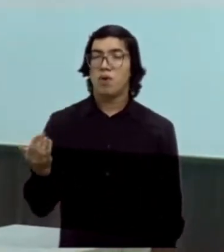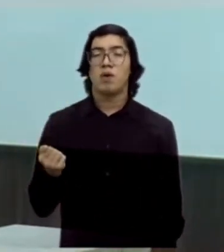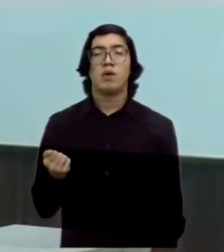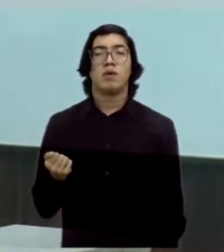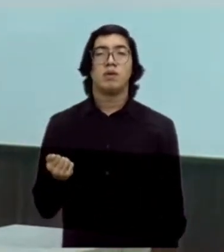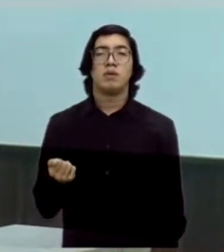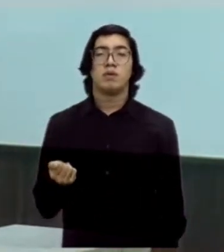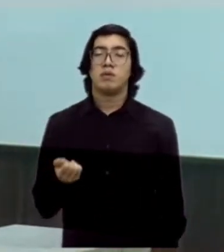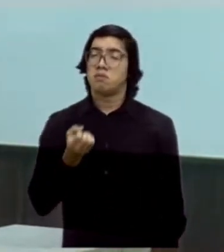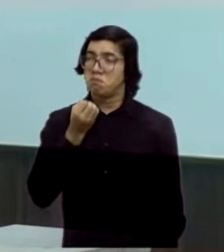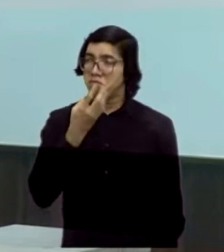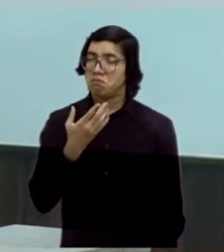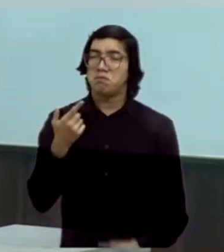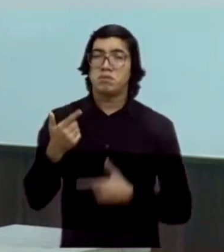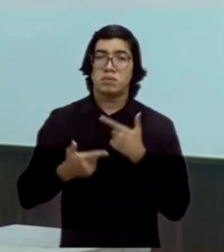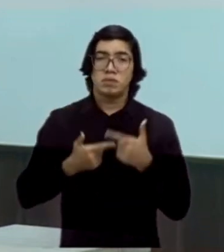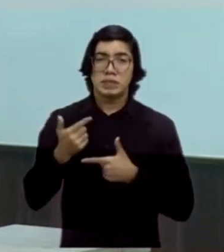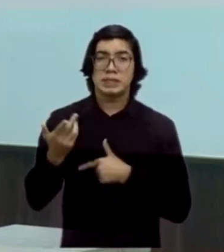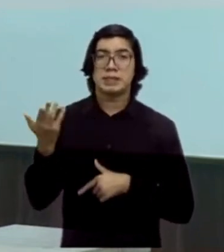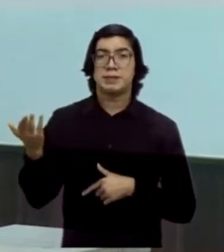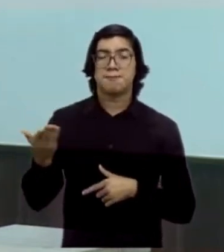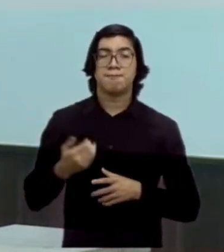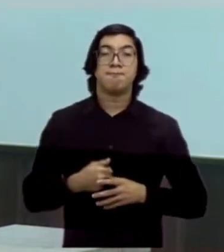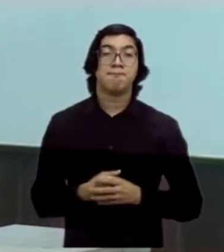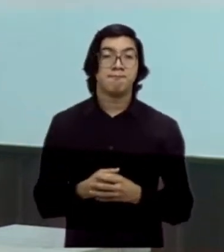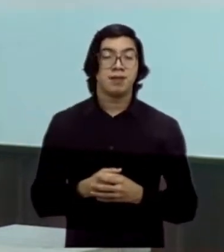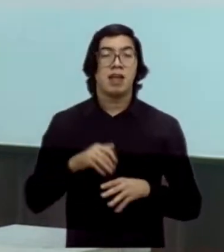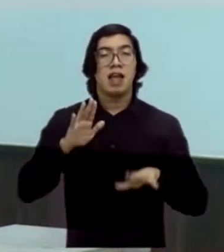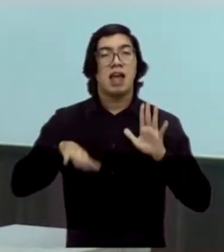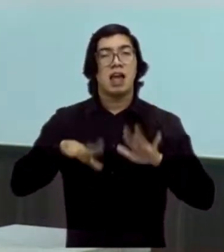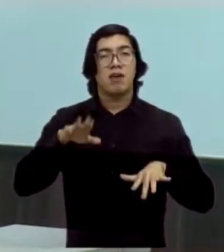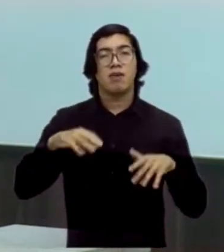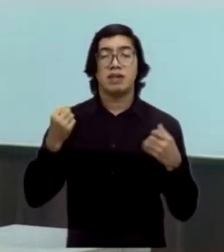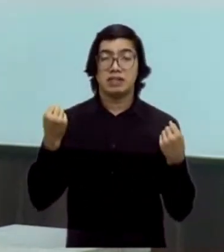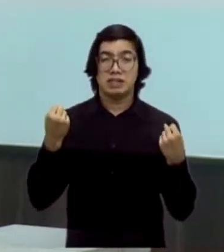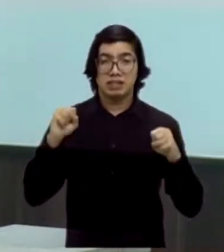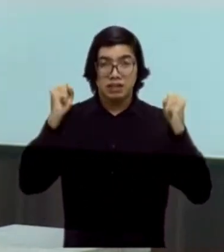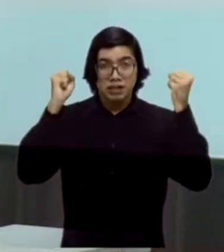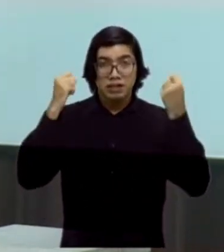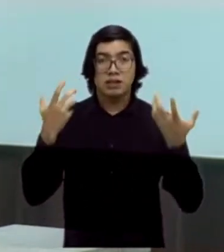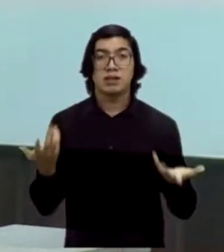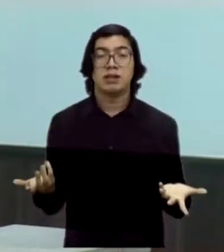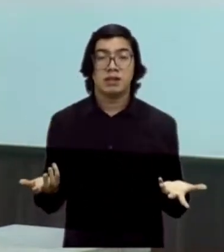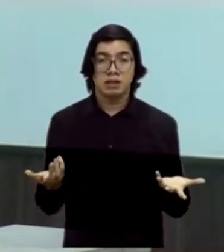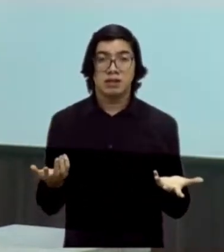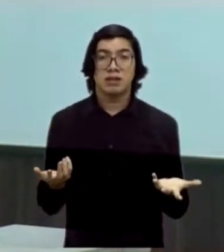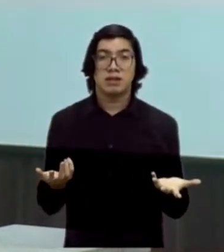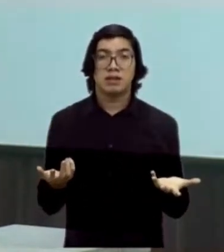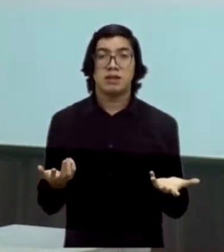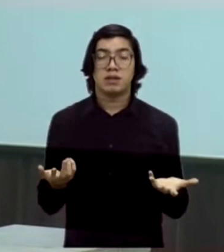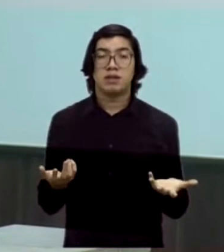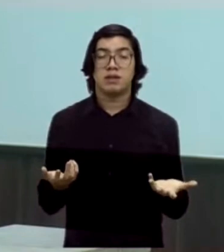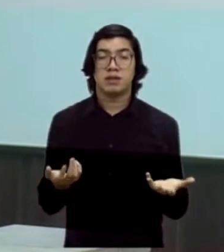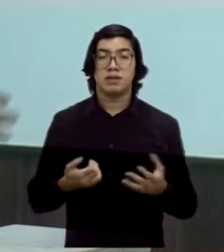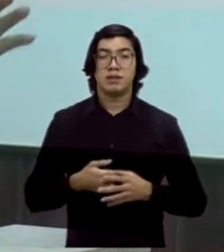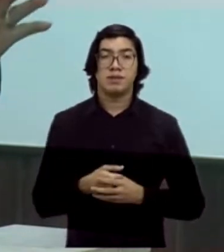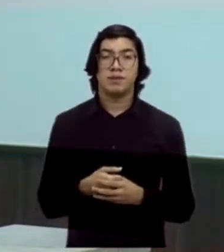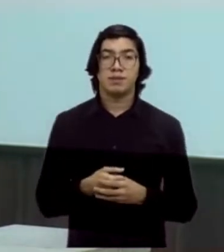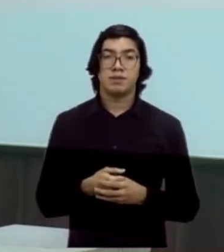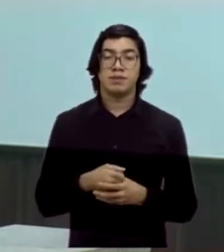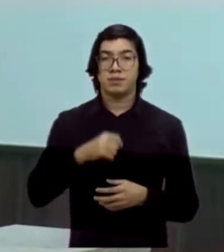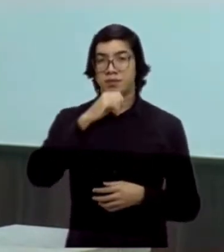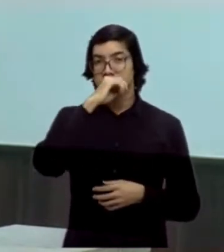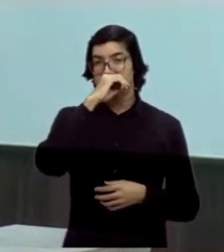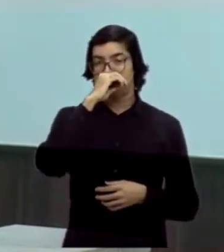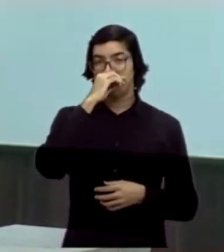Só que às vezes no calor da emoção, no calor da, sabe, de se considerar